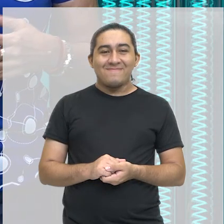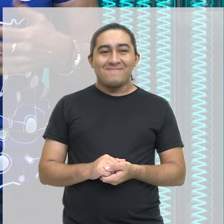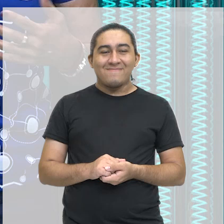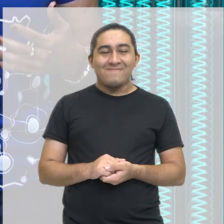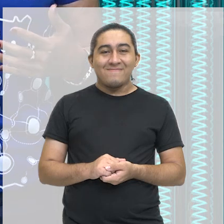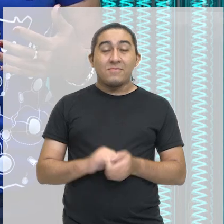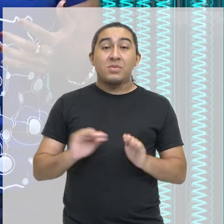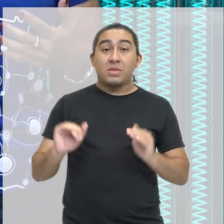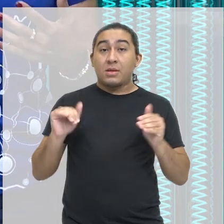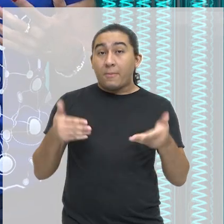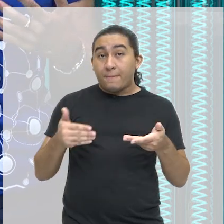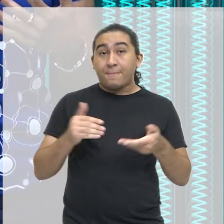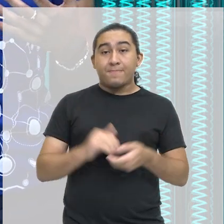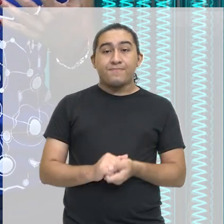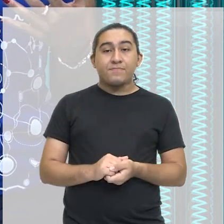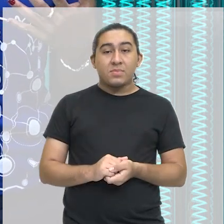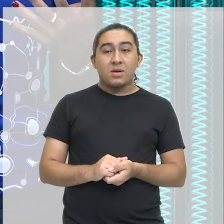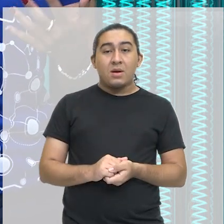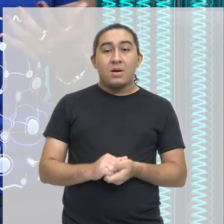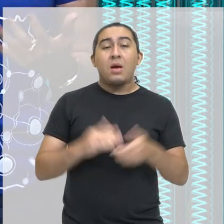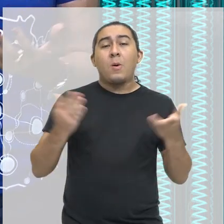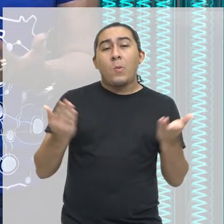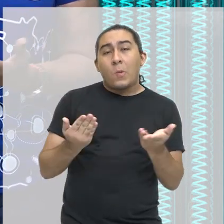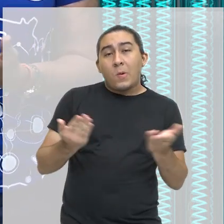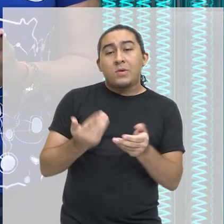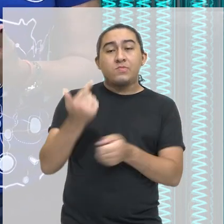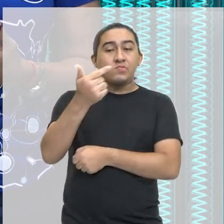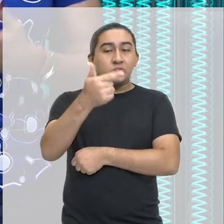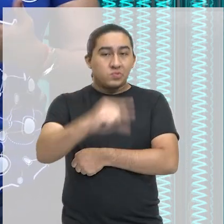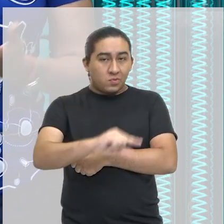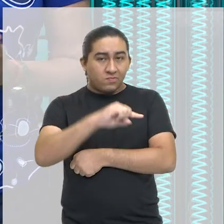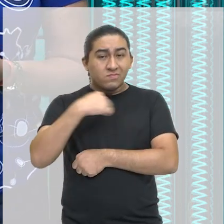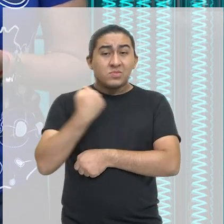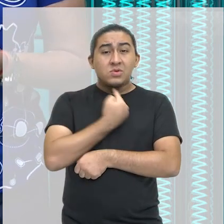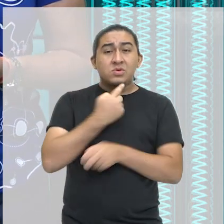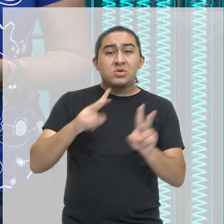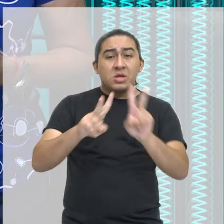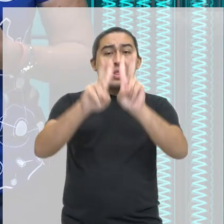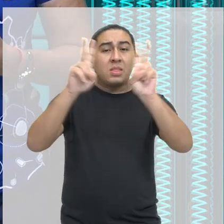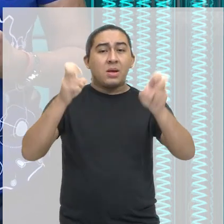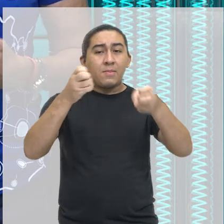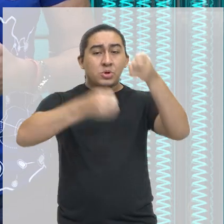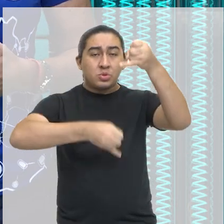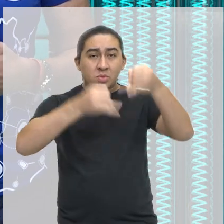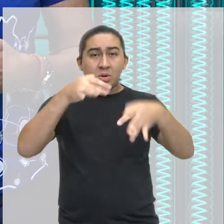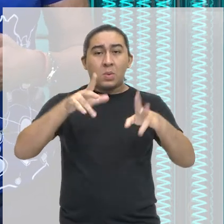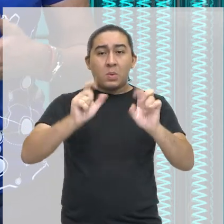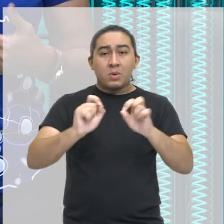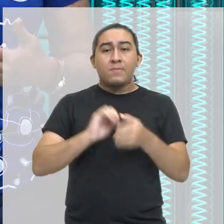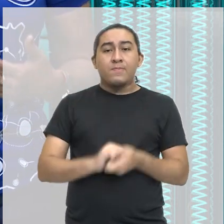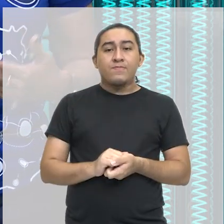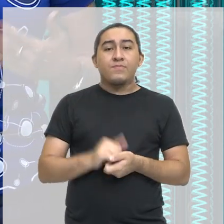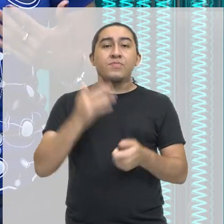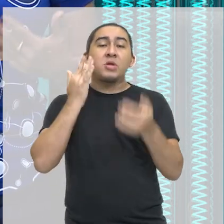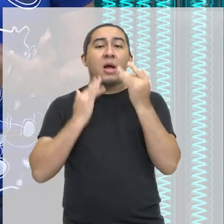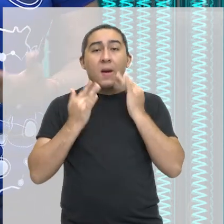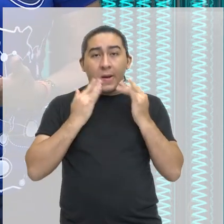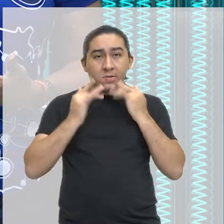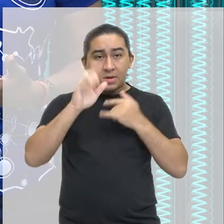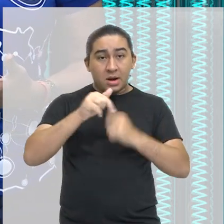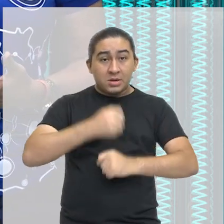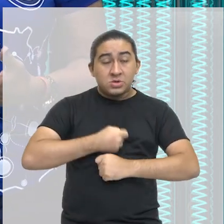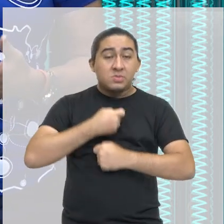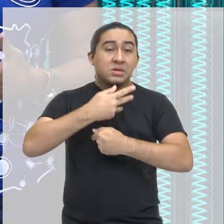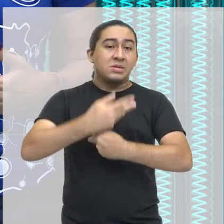Então, vamos agora, mais uma vez, abordar para vocês que o teatro, como forma de